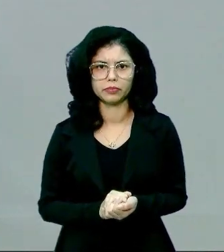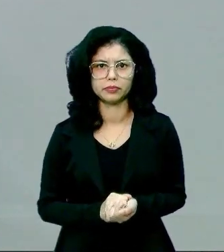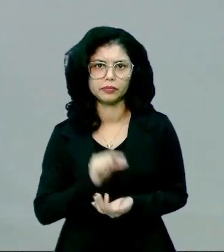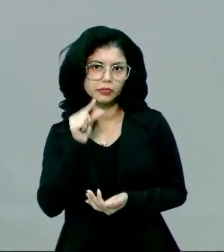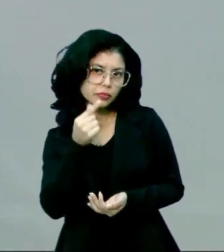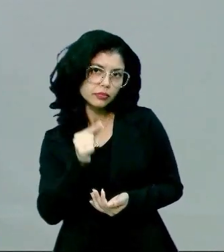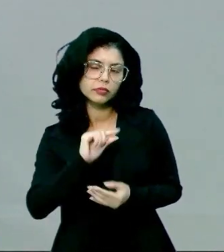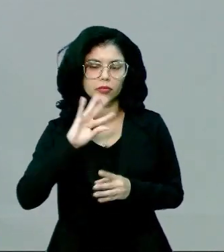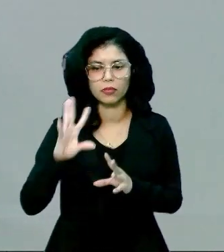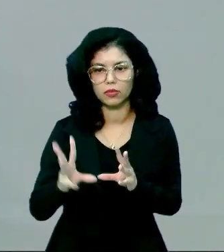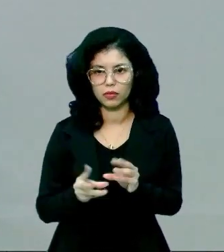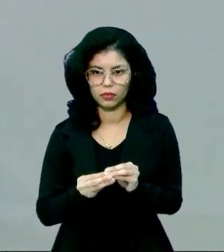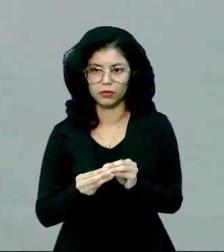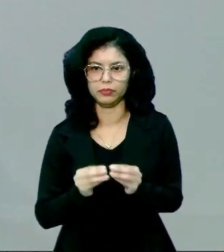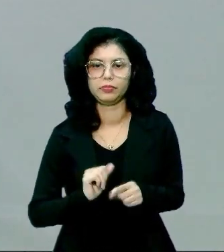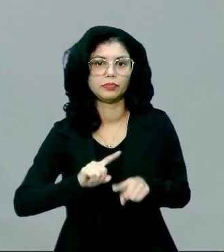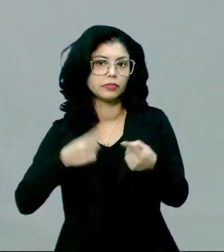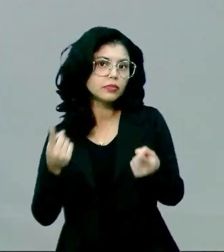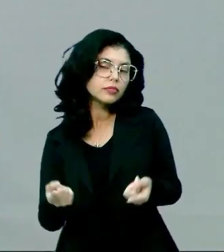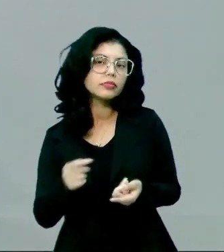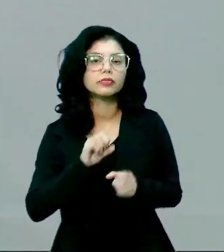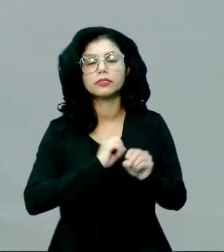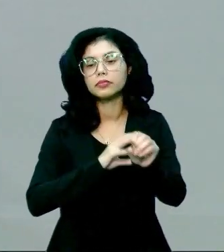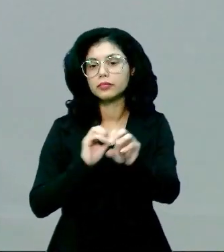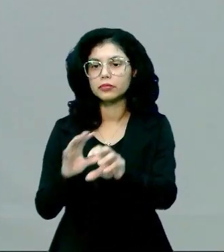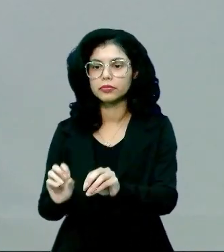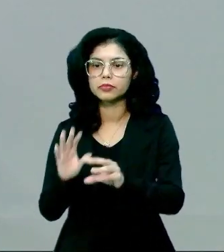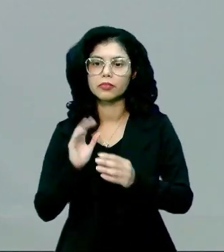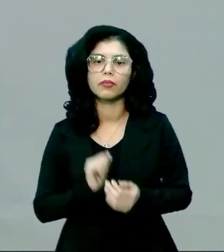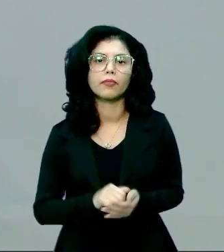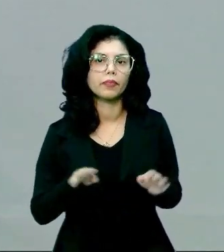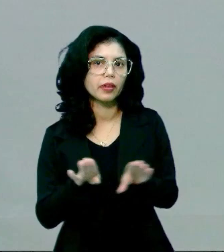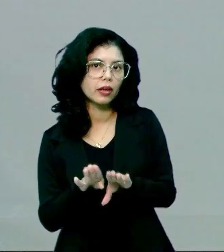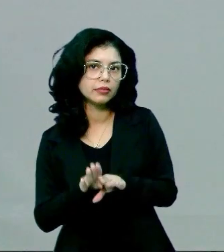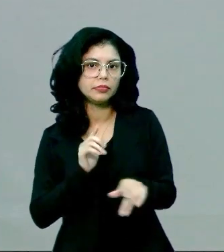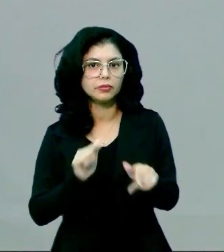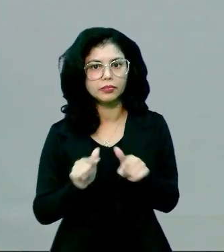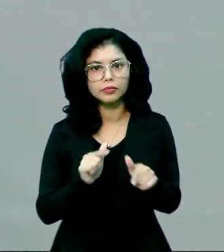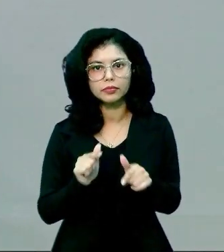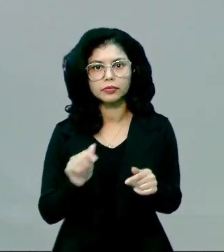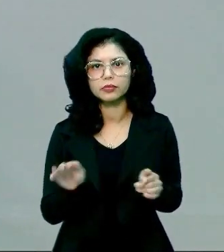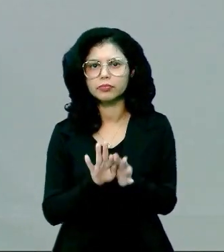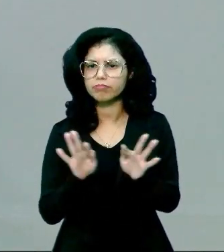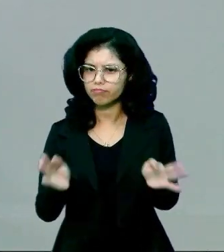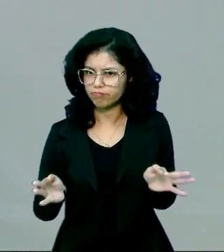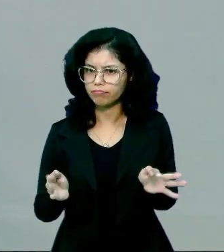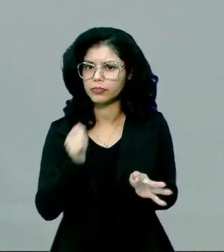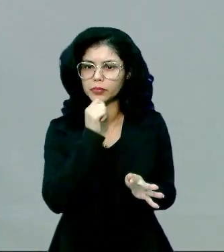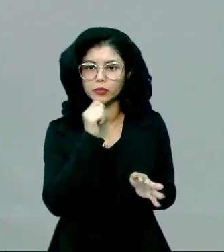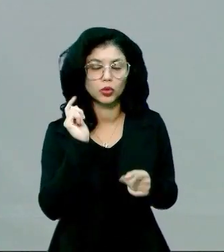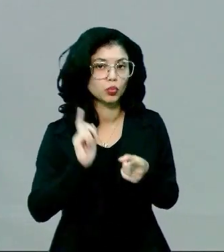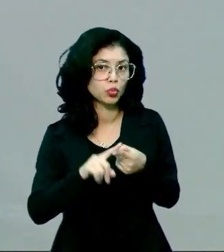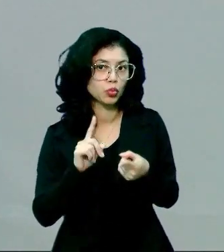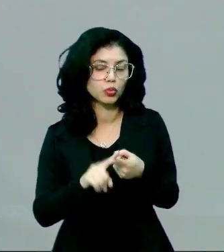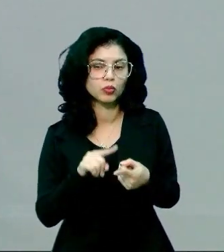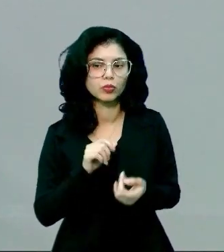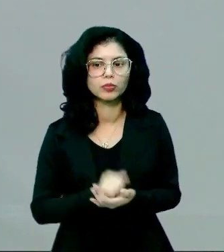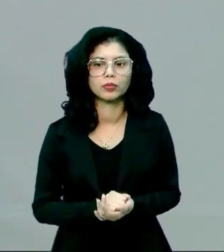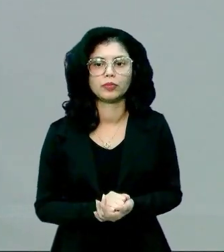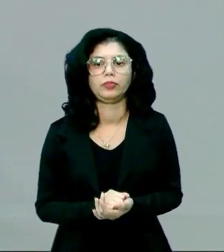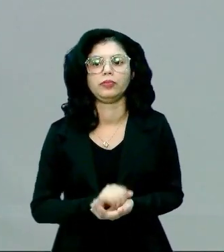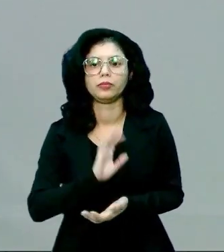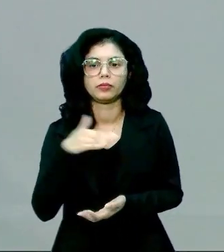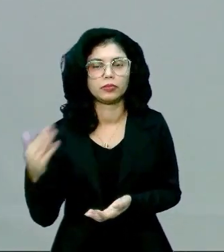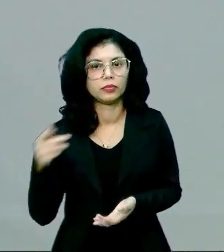pouco complexa. Mas eu vou ensinar por um lado que a gente pode trabalhar com a maior simplicidade. Por quê?